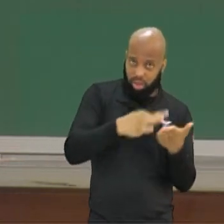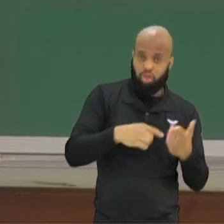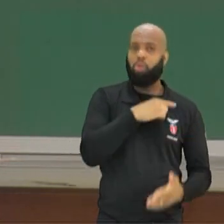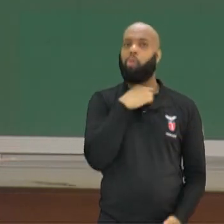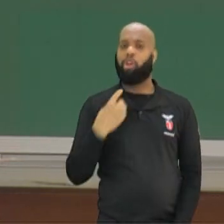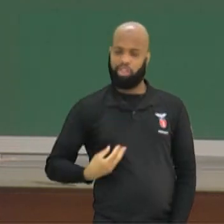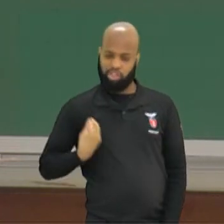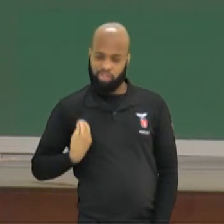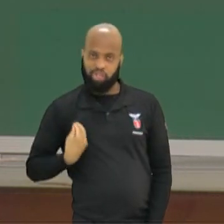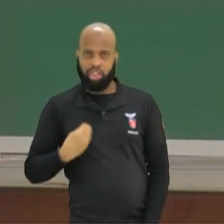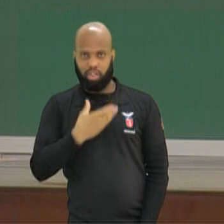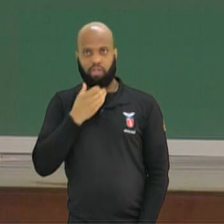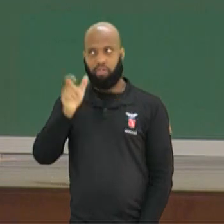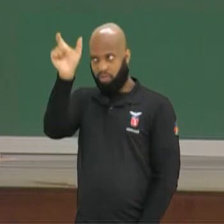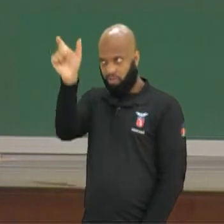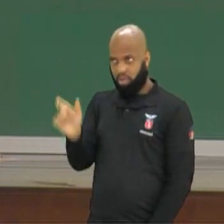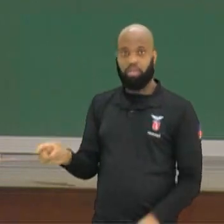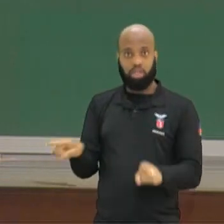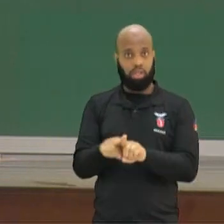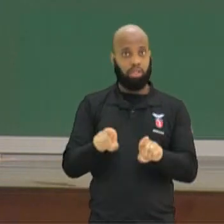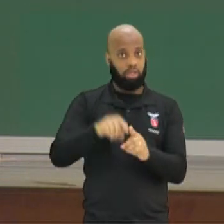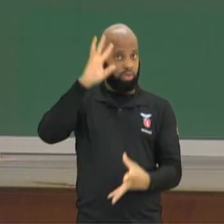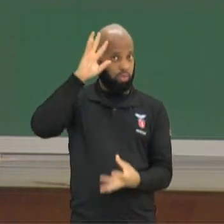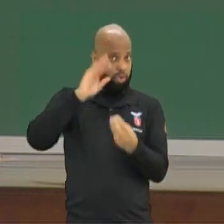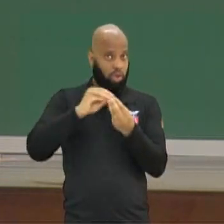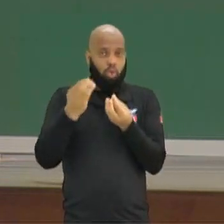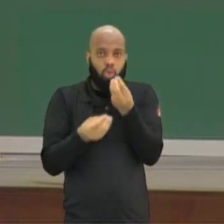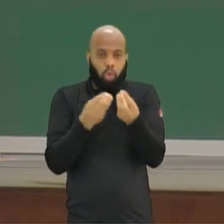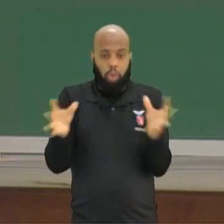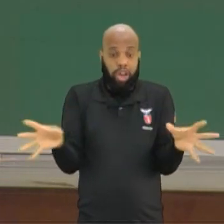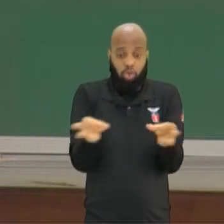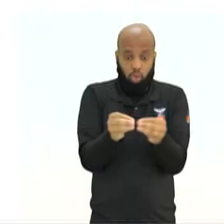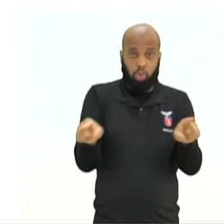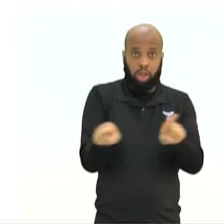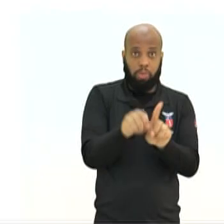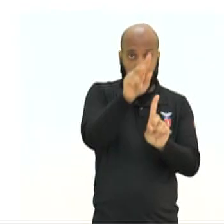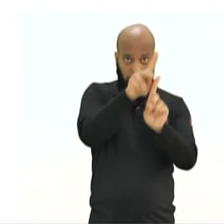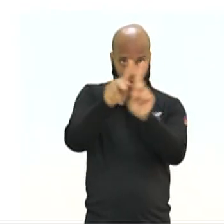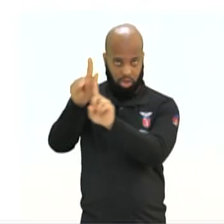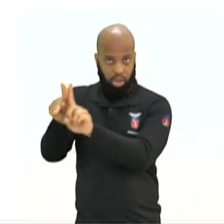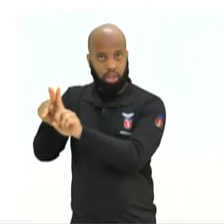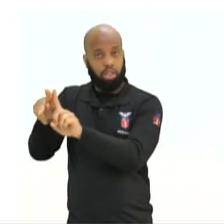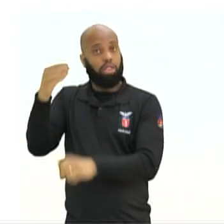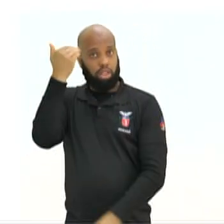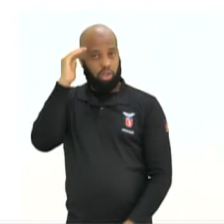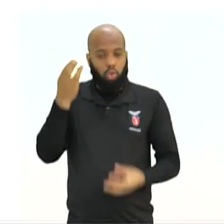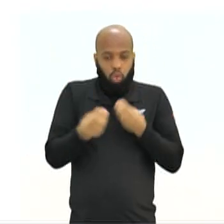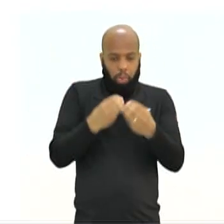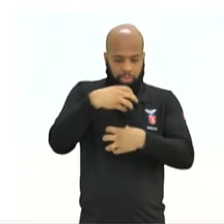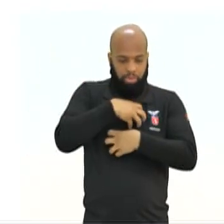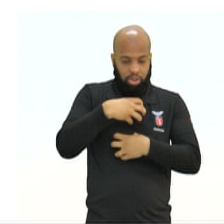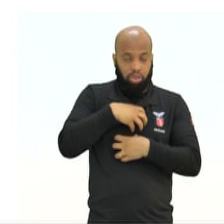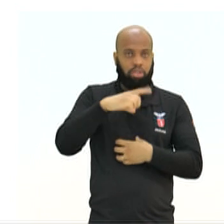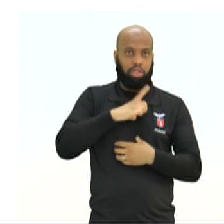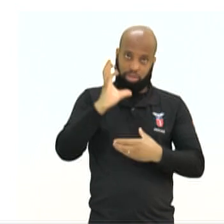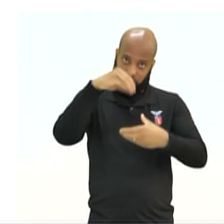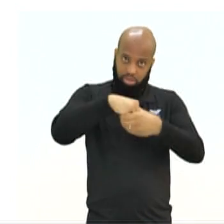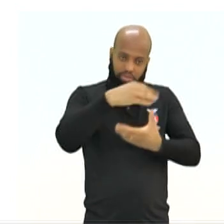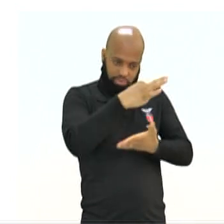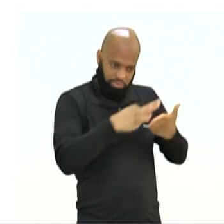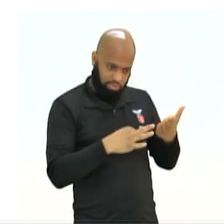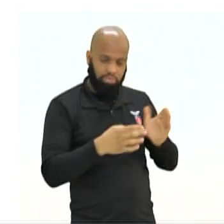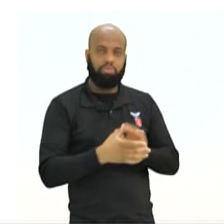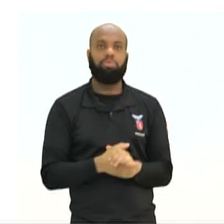Severina, compreendemos o enredo e as personagens, entendemos os efeitos de sentidos presentes na obra,